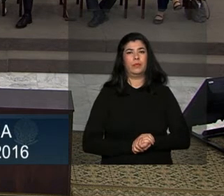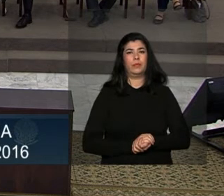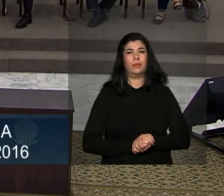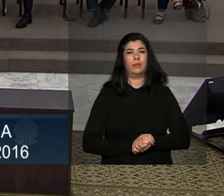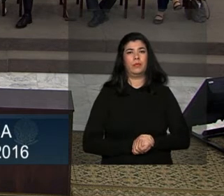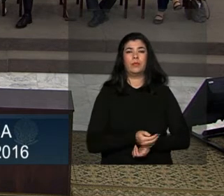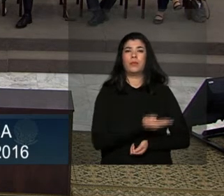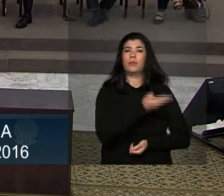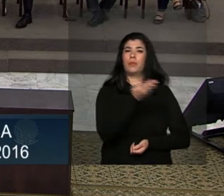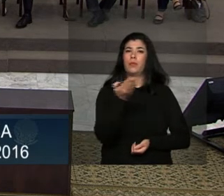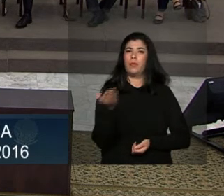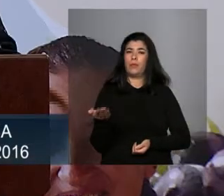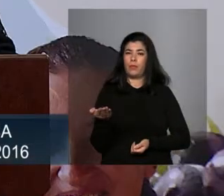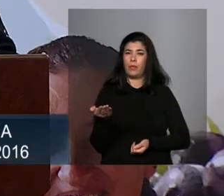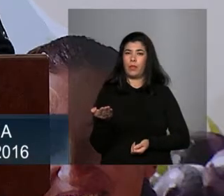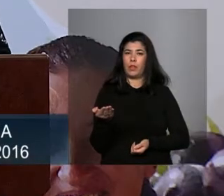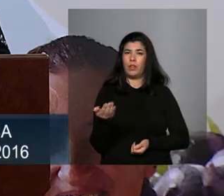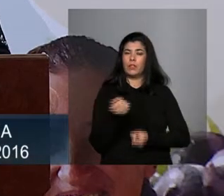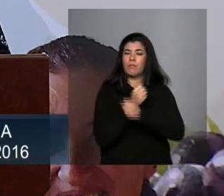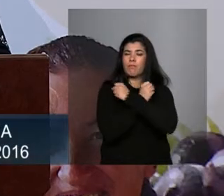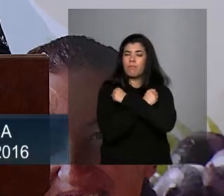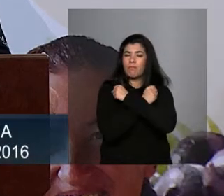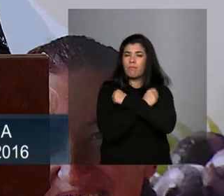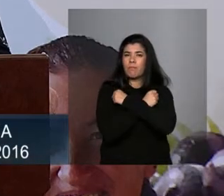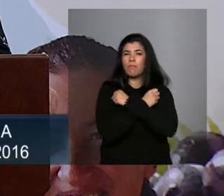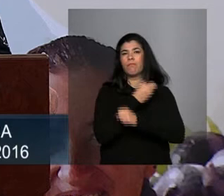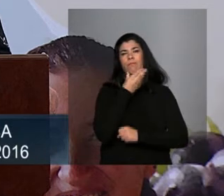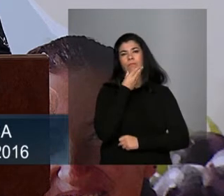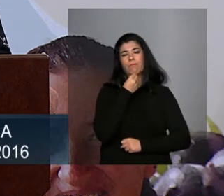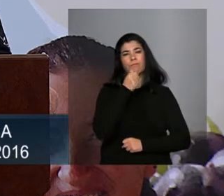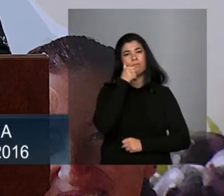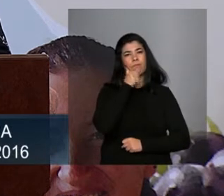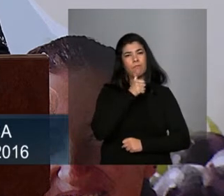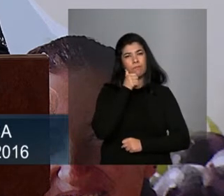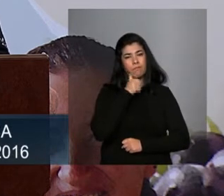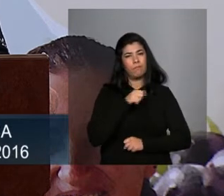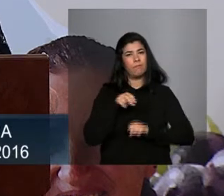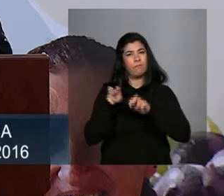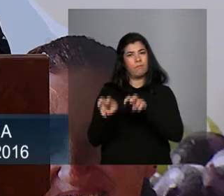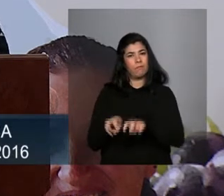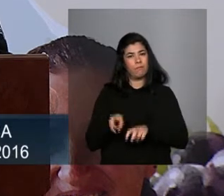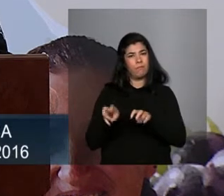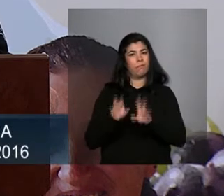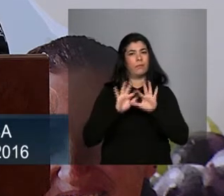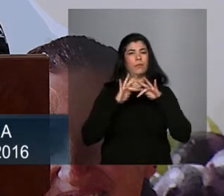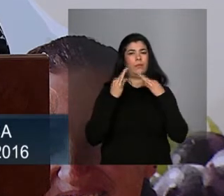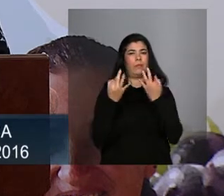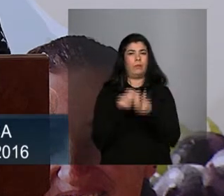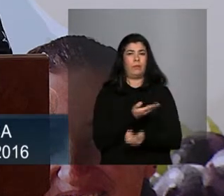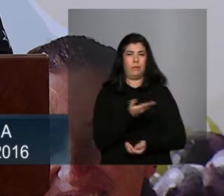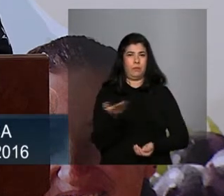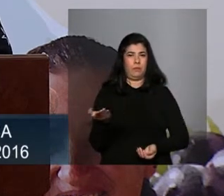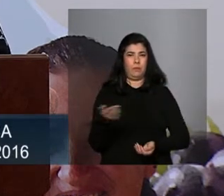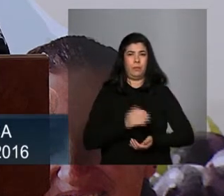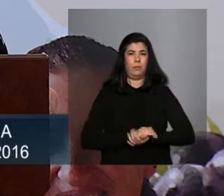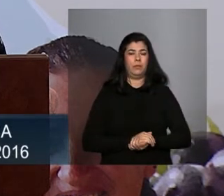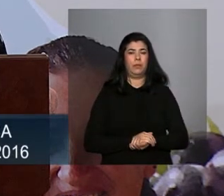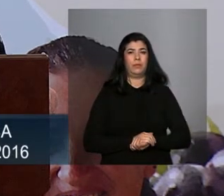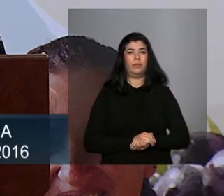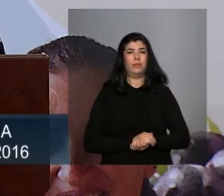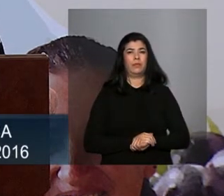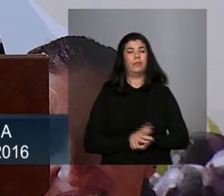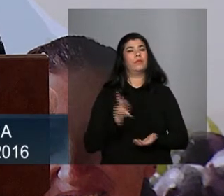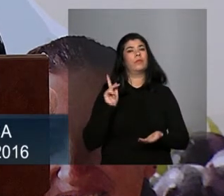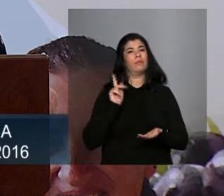Queridas agricultores e queridos agricultores, agricultoras e agricultores familiares,